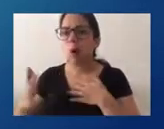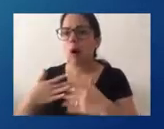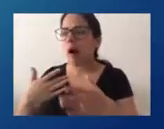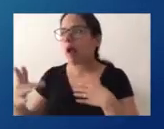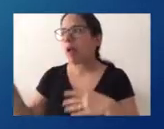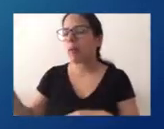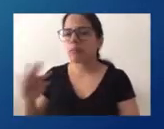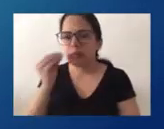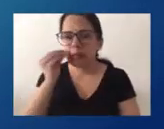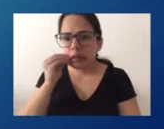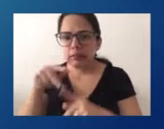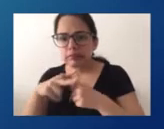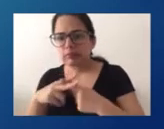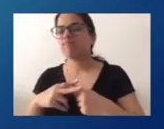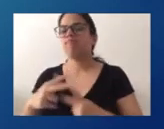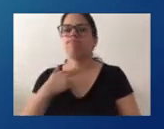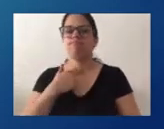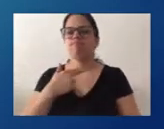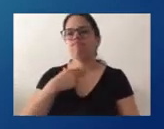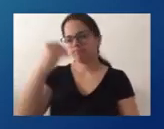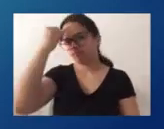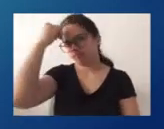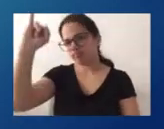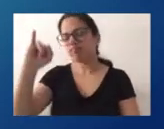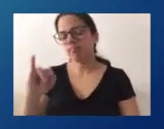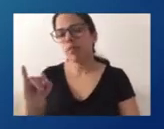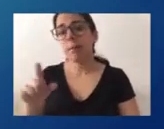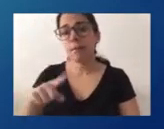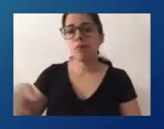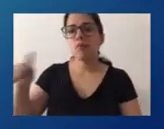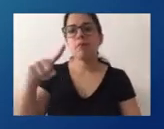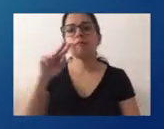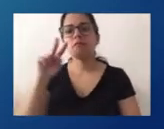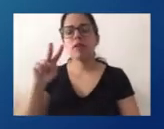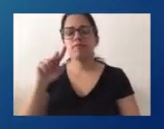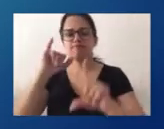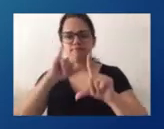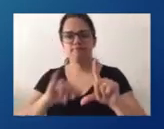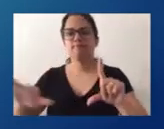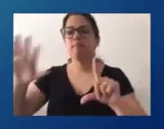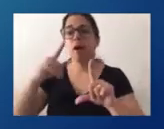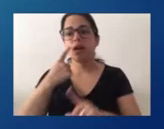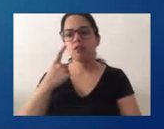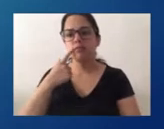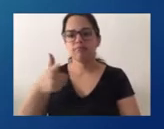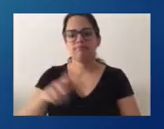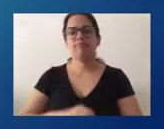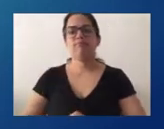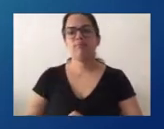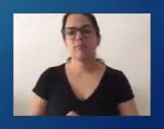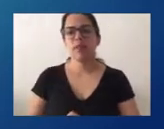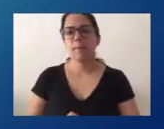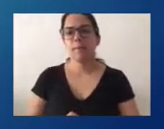devido realmente ao cuidado que se tem que ter com esses equipamentos, tá? Então, diante disso, vocês podem ver aqui na